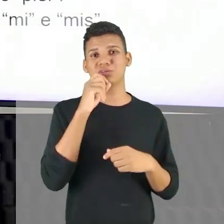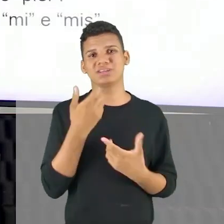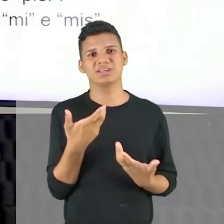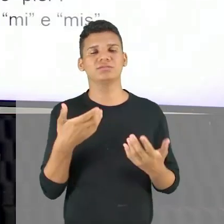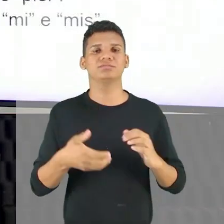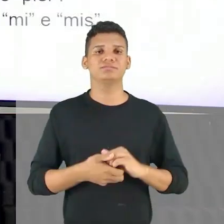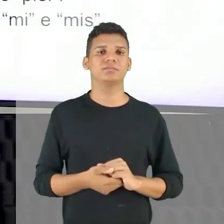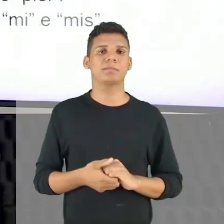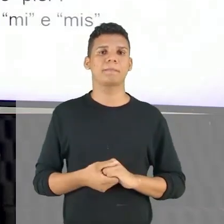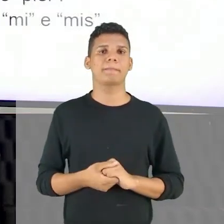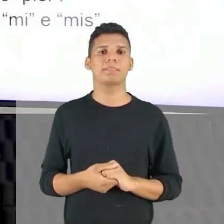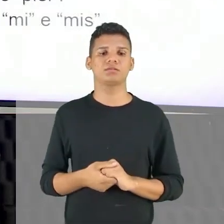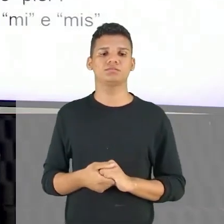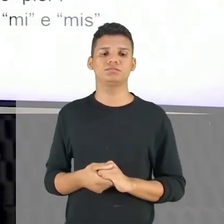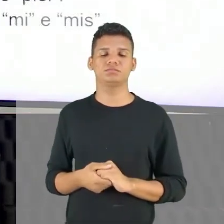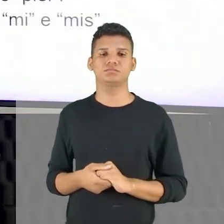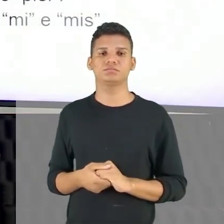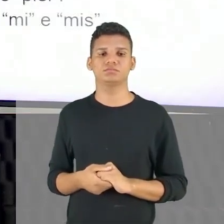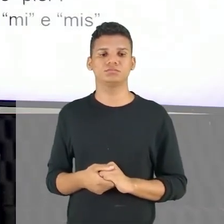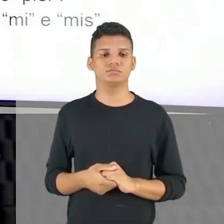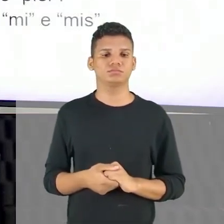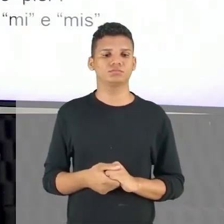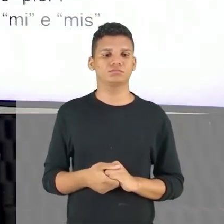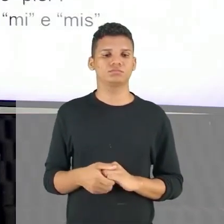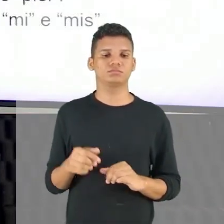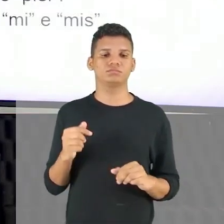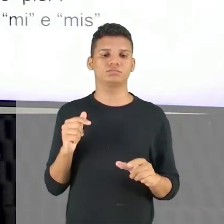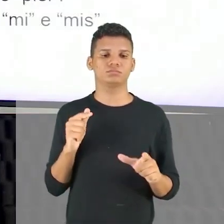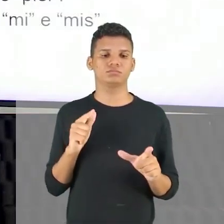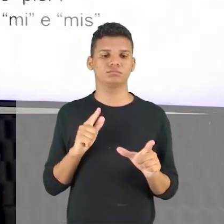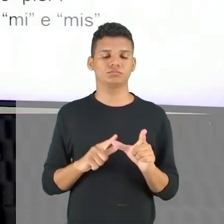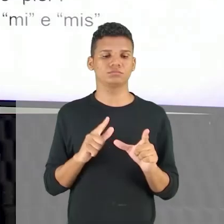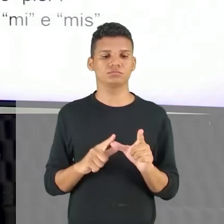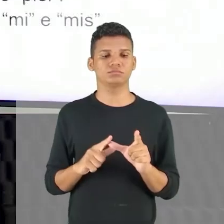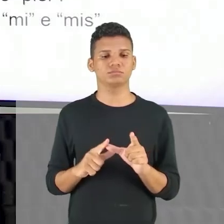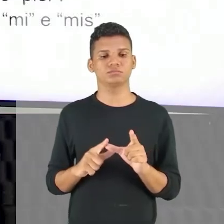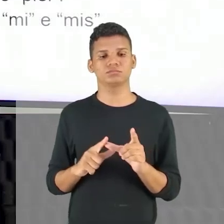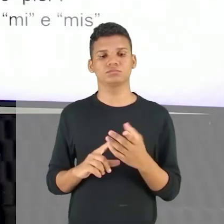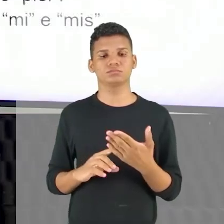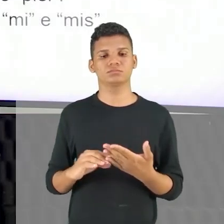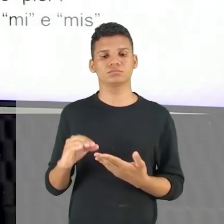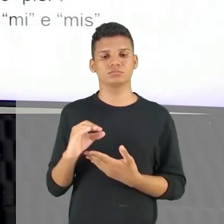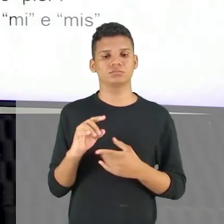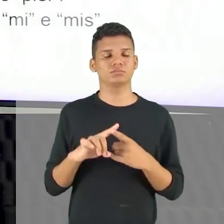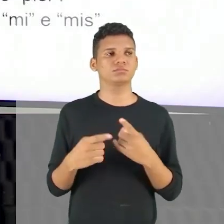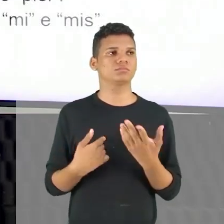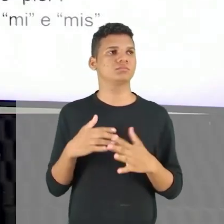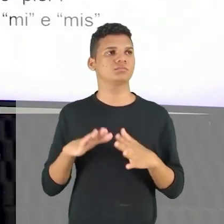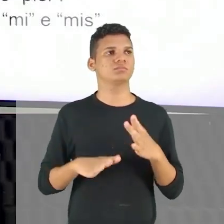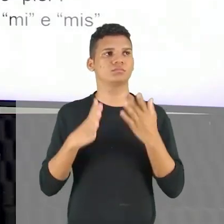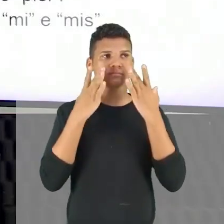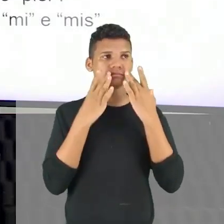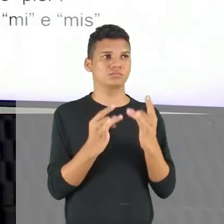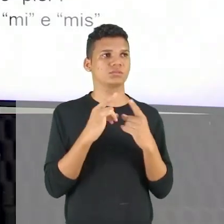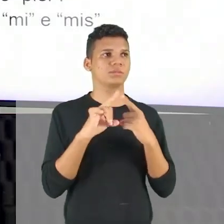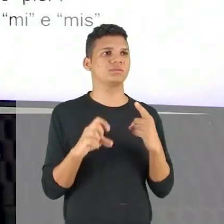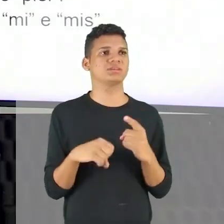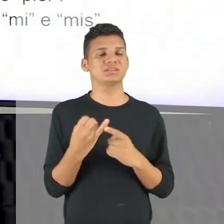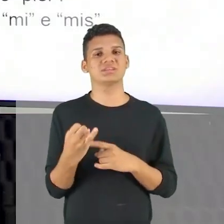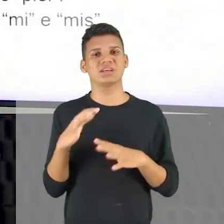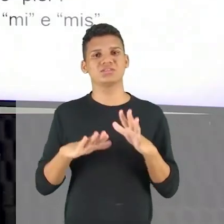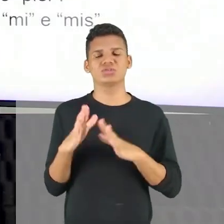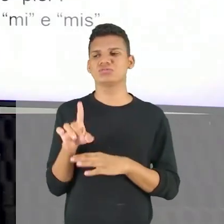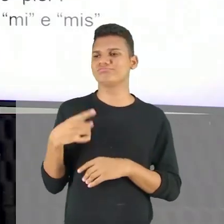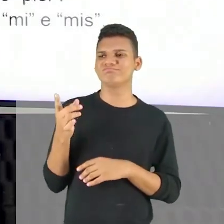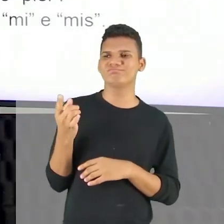Aqui, ó, um destrator maravilhoso. Destrator é só vocês se igualarem aí a desatenção, tá? Ele quer que, se você estiver desatento,